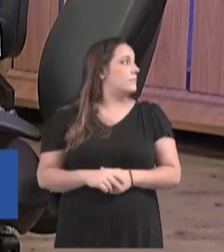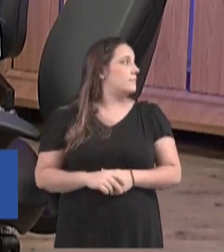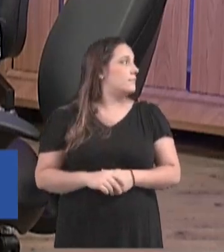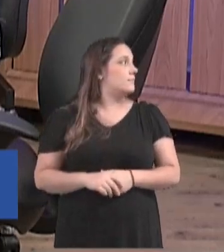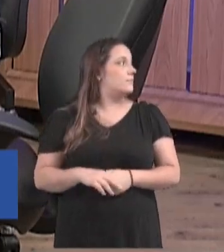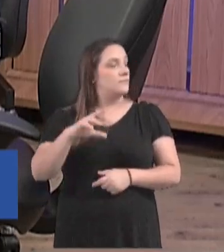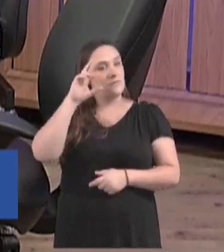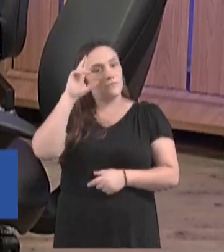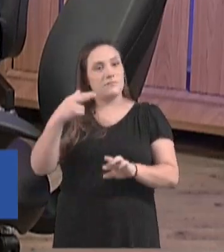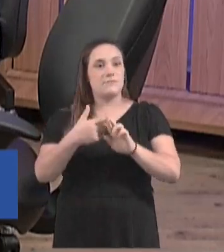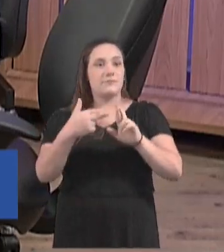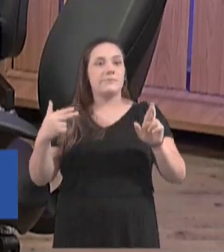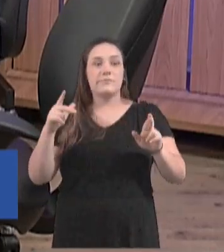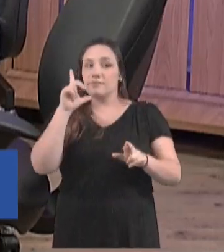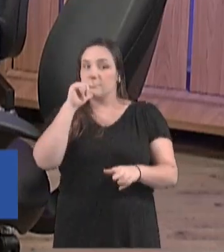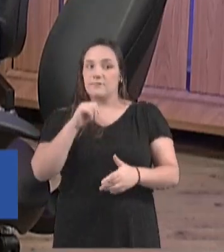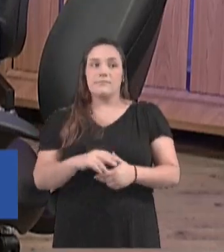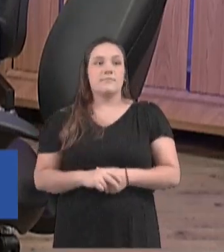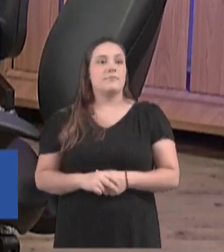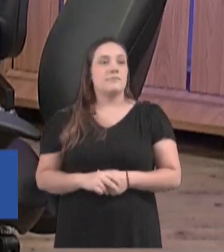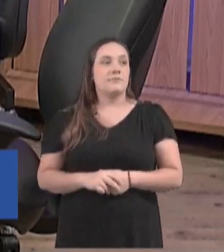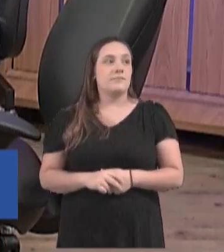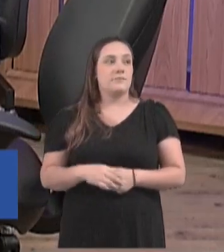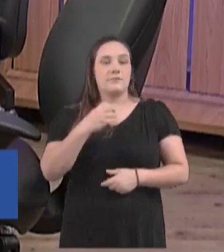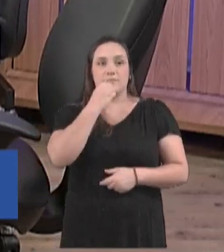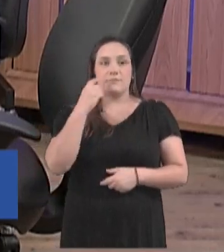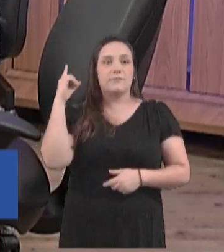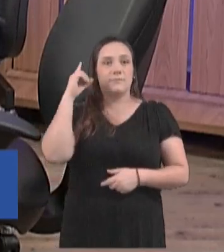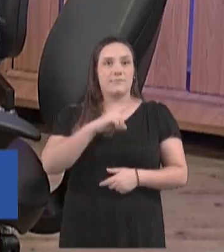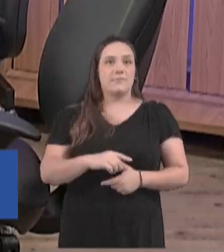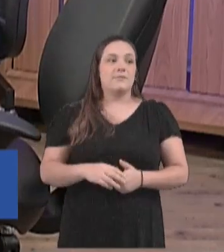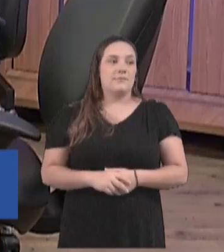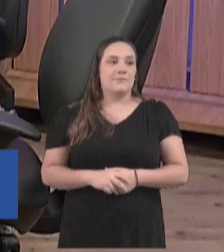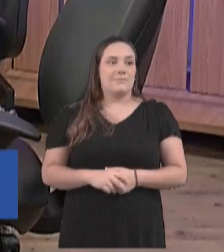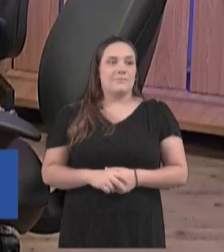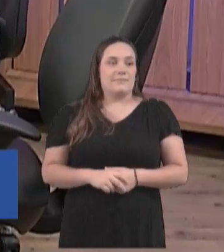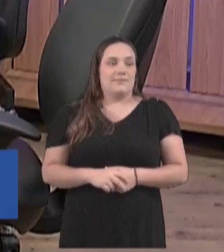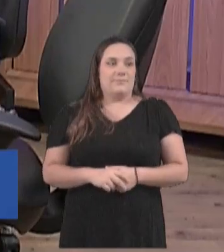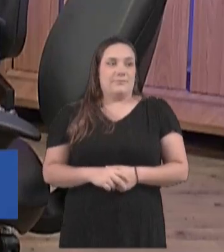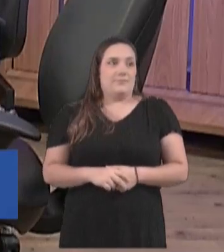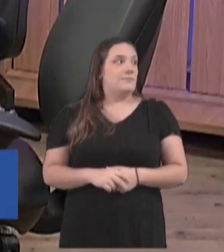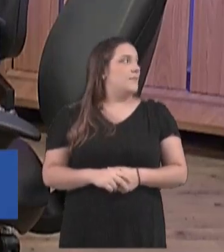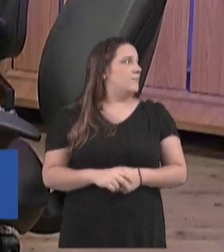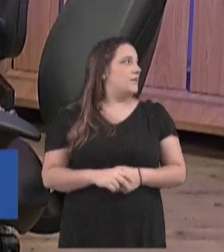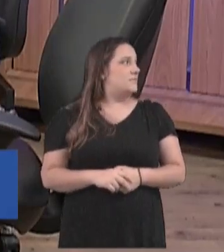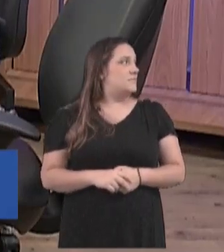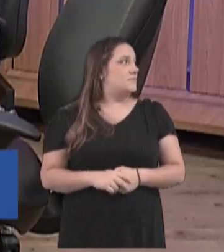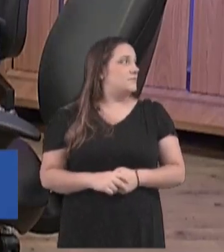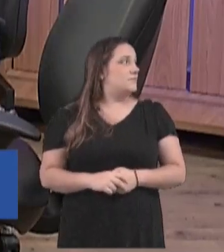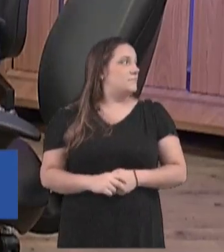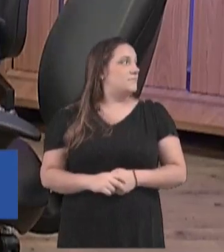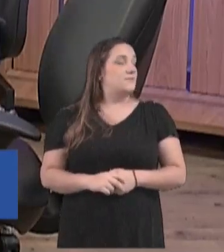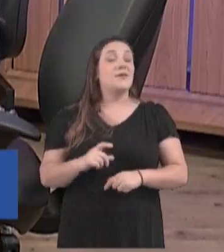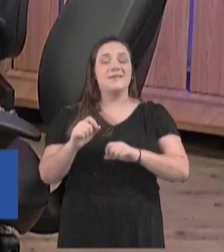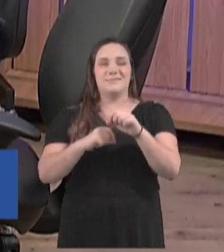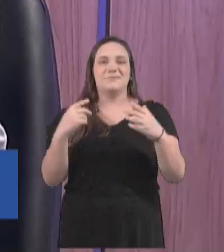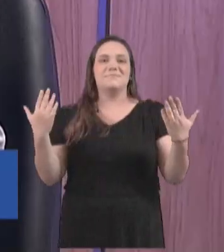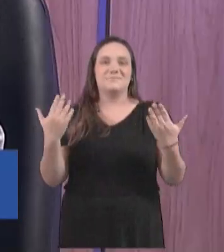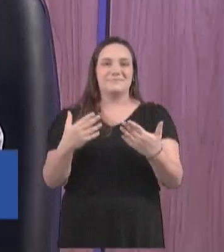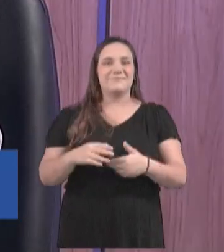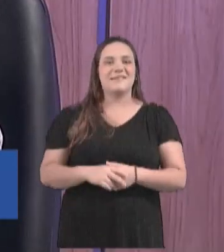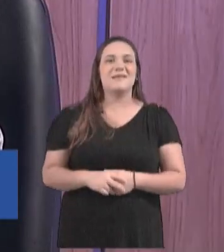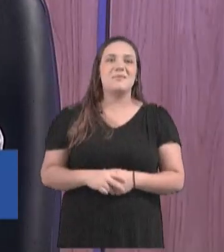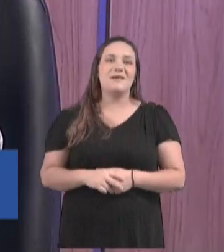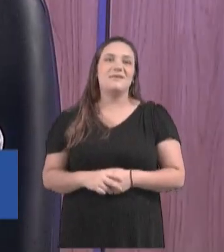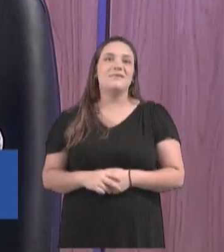recursos hídricos. Leonardo, muito bom dia para o senhor. Obrigado por estar conversando ao vivo com a gente aqui na TV Lemes. O tema